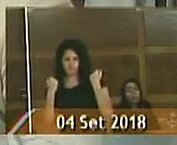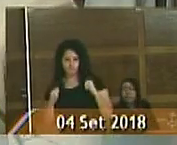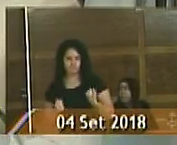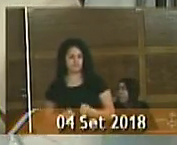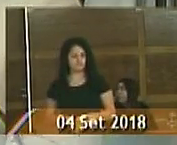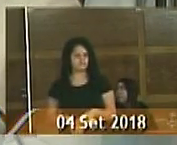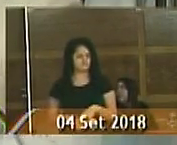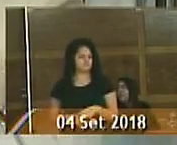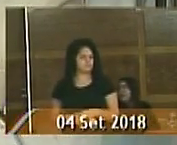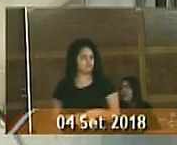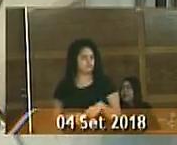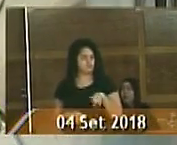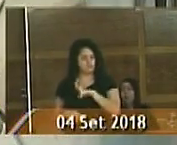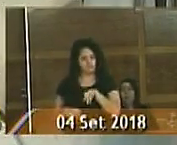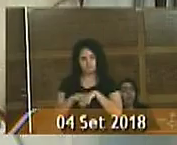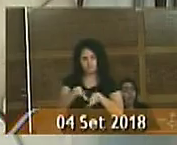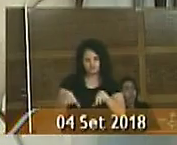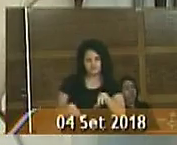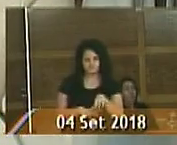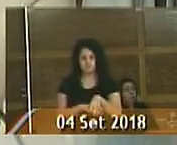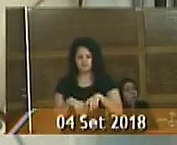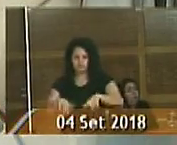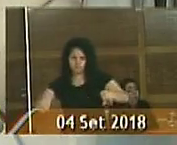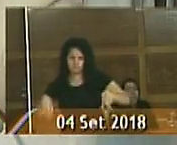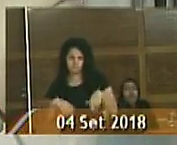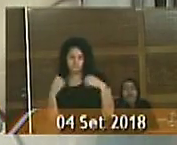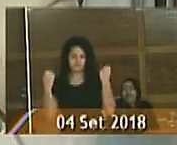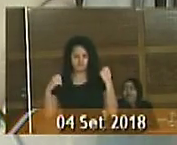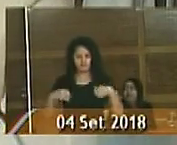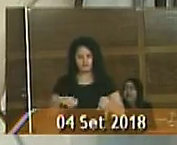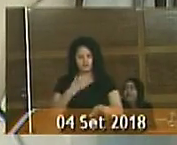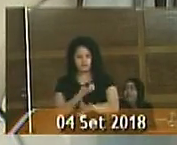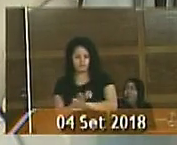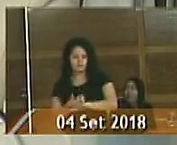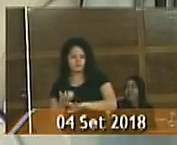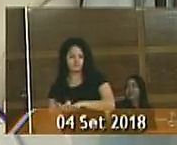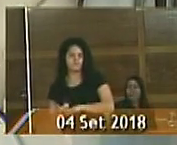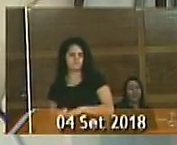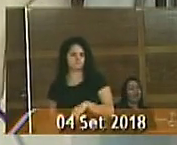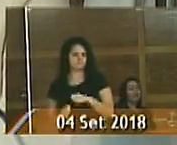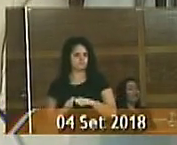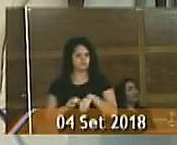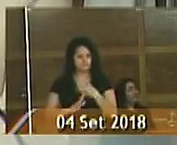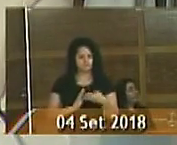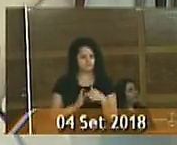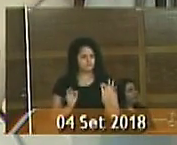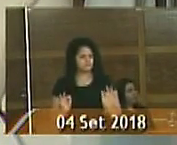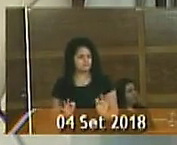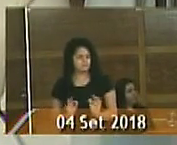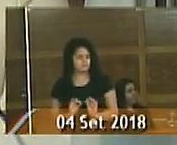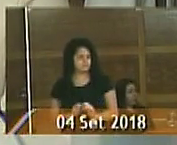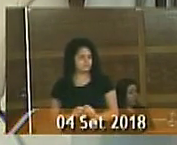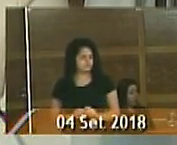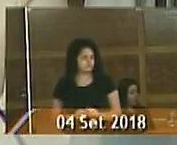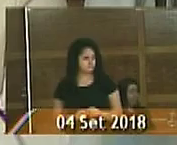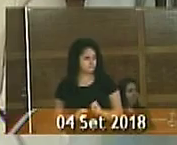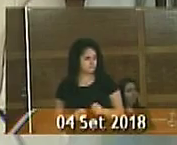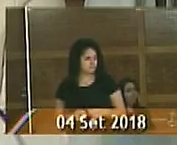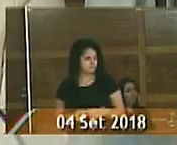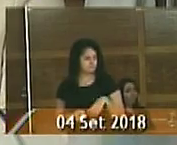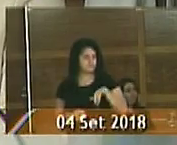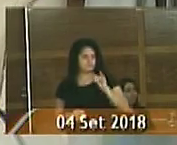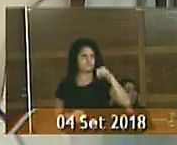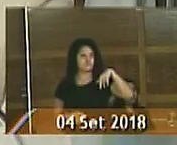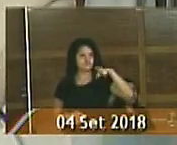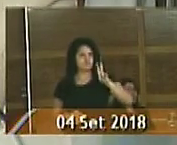nossa Bahia linda da Ilha Grande, esse nosso estádio, essas nossas praças, botar ela para funcionar, investir realmente no